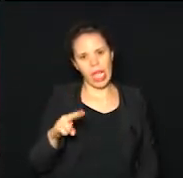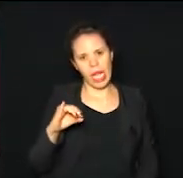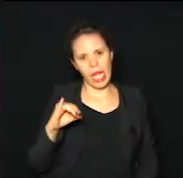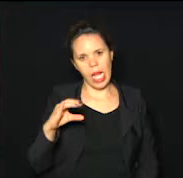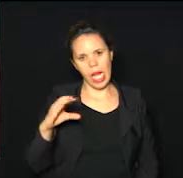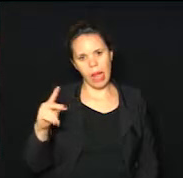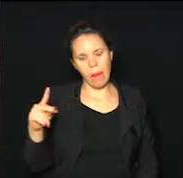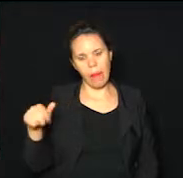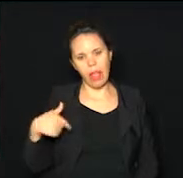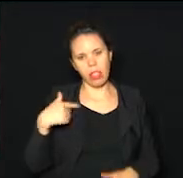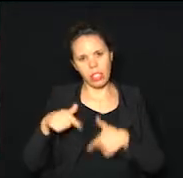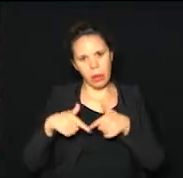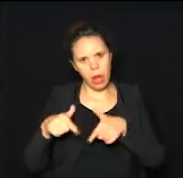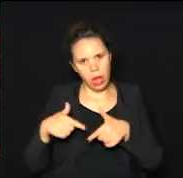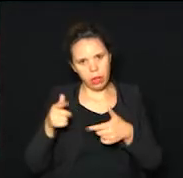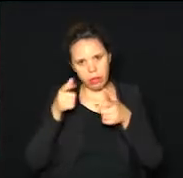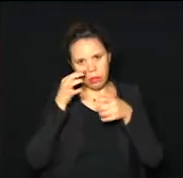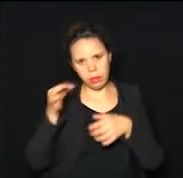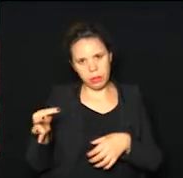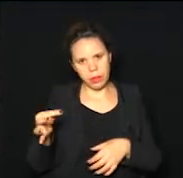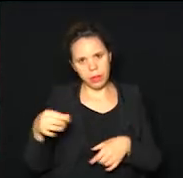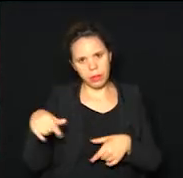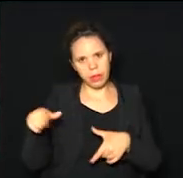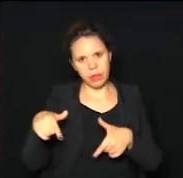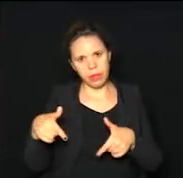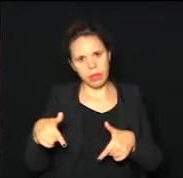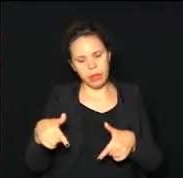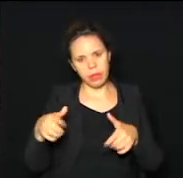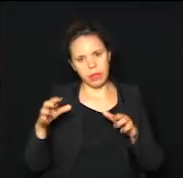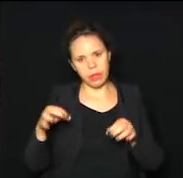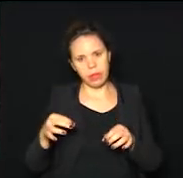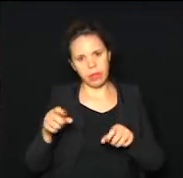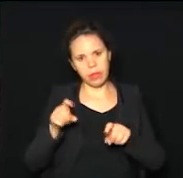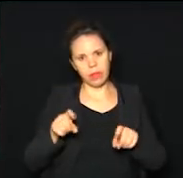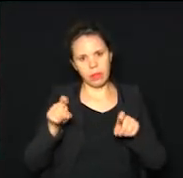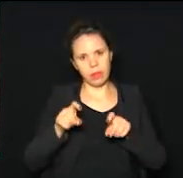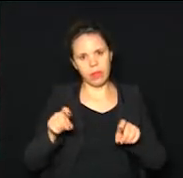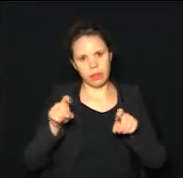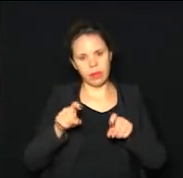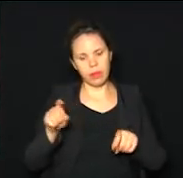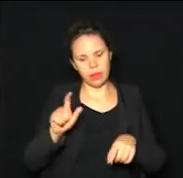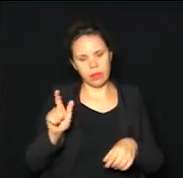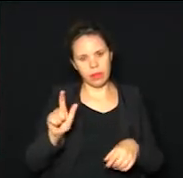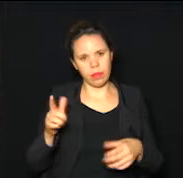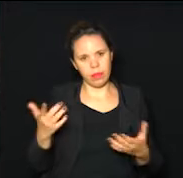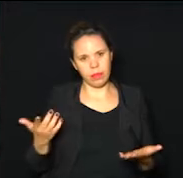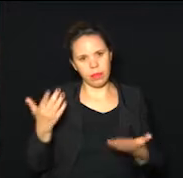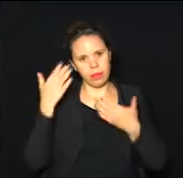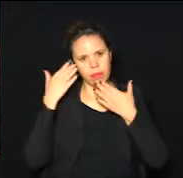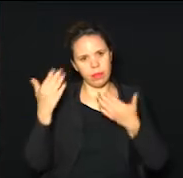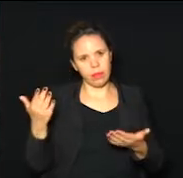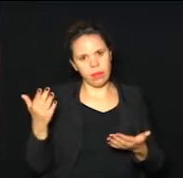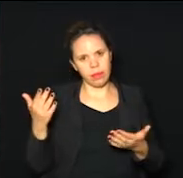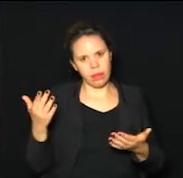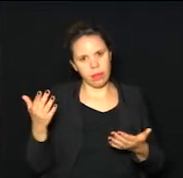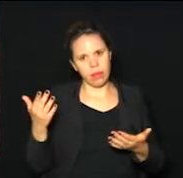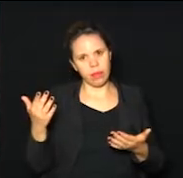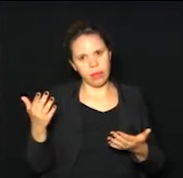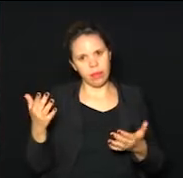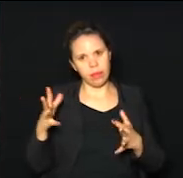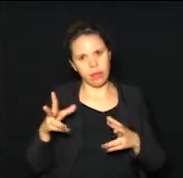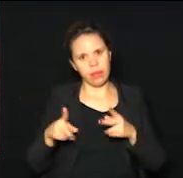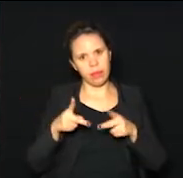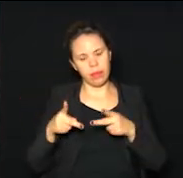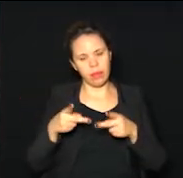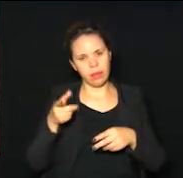lá, estamos lá trabalhando, né, de maneira remota, obviamente, mas muito obrigada, quero agradecer a todos